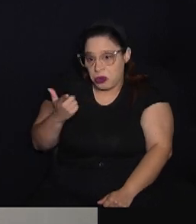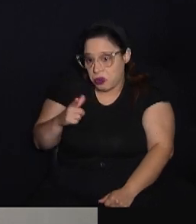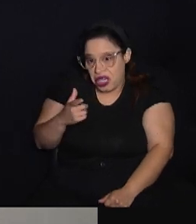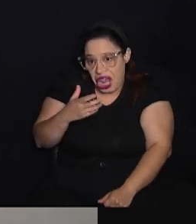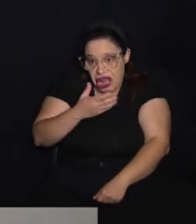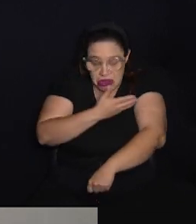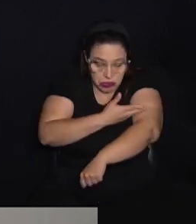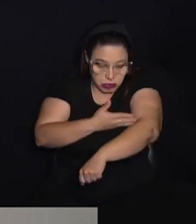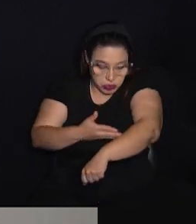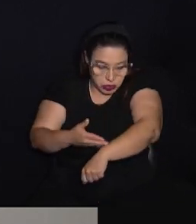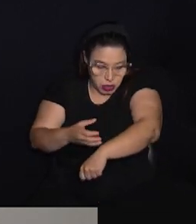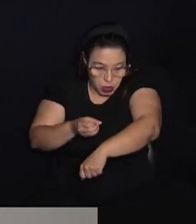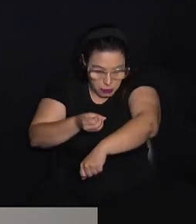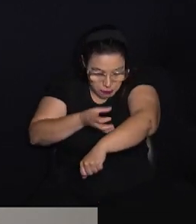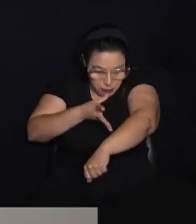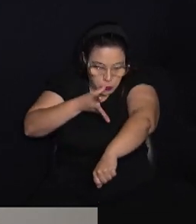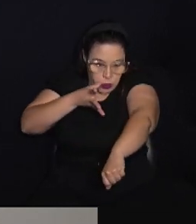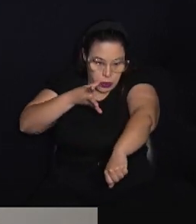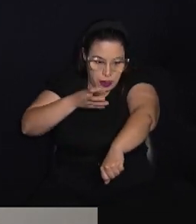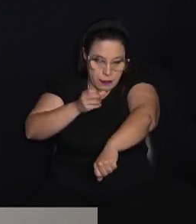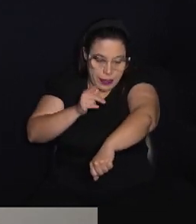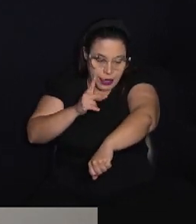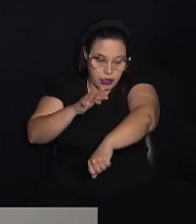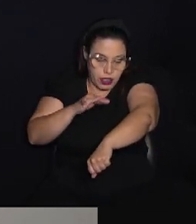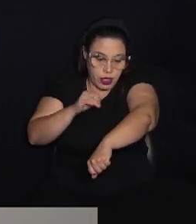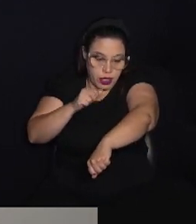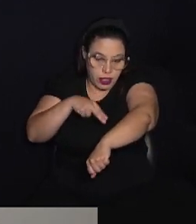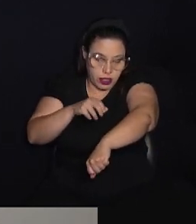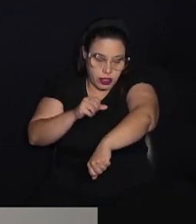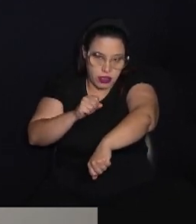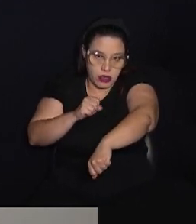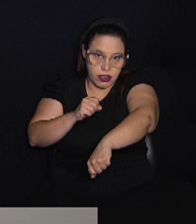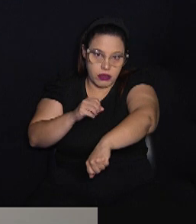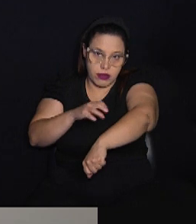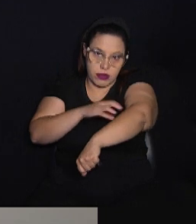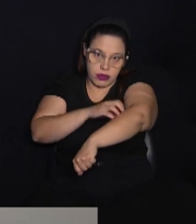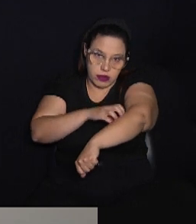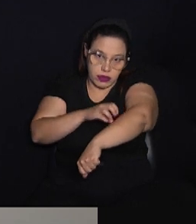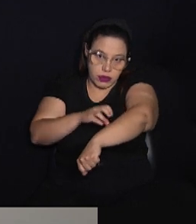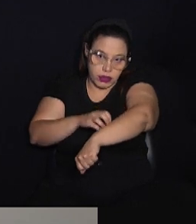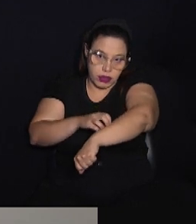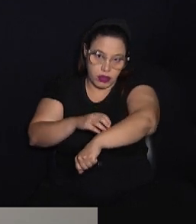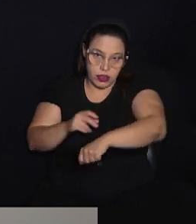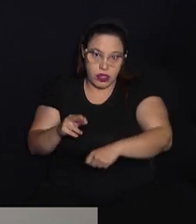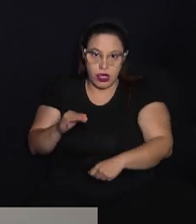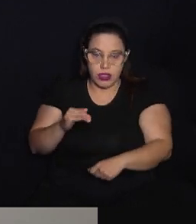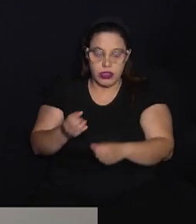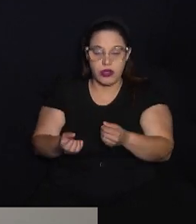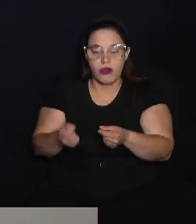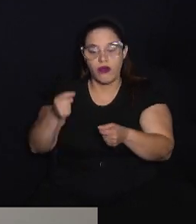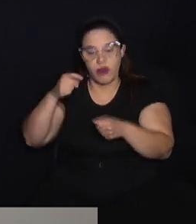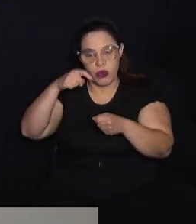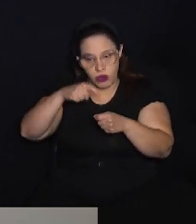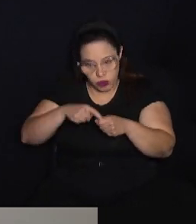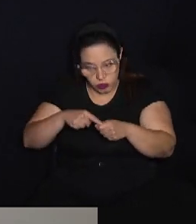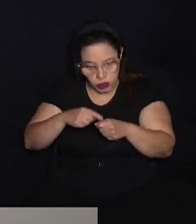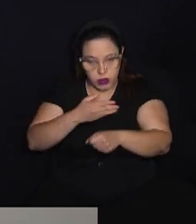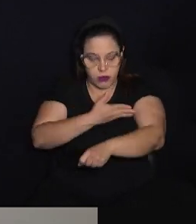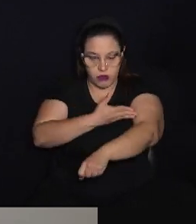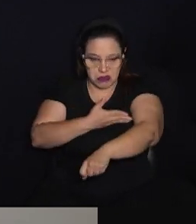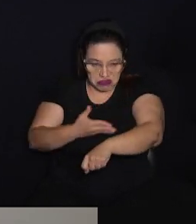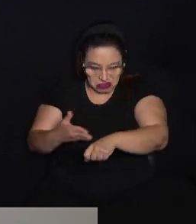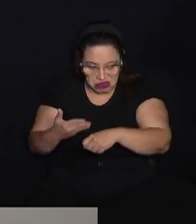aquela lesão bem esbranquiçada, o nosso foco é com que as células sejam reativadas e voltem a produzir a